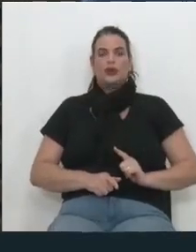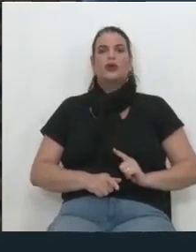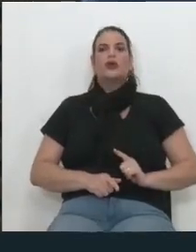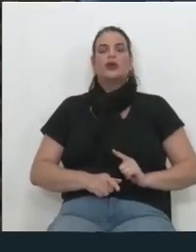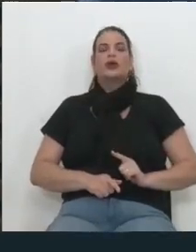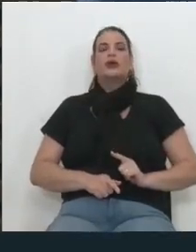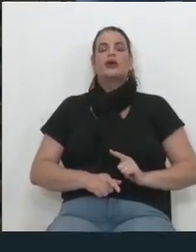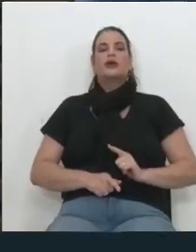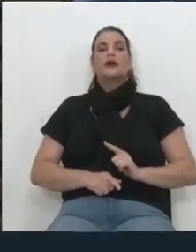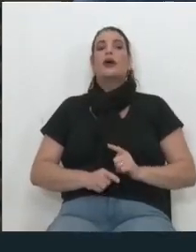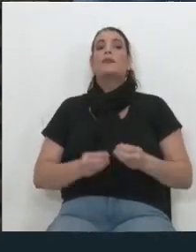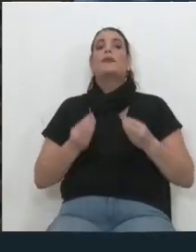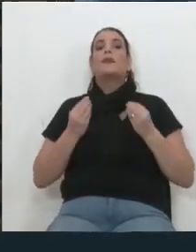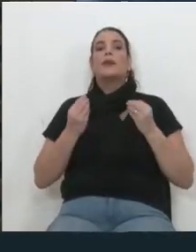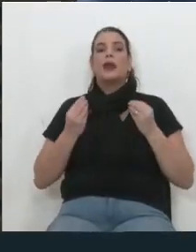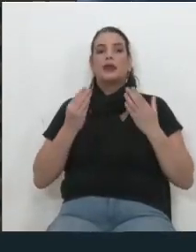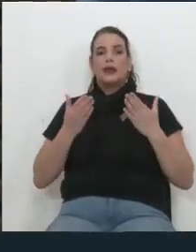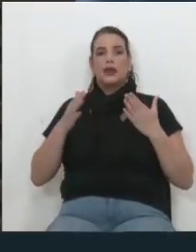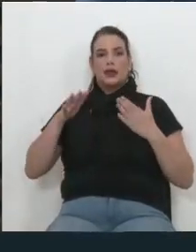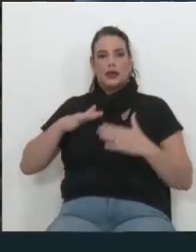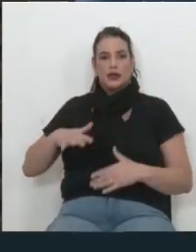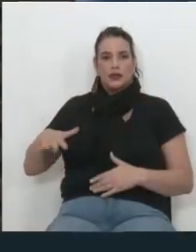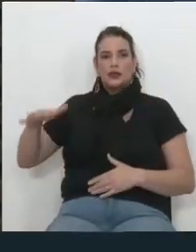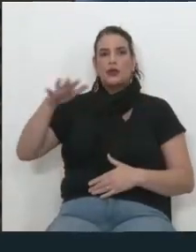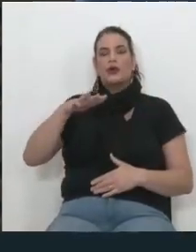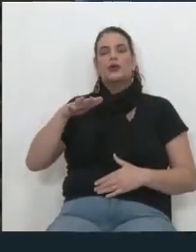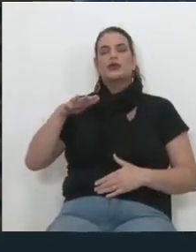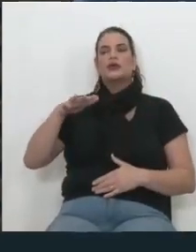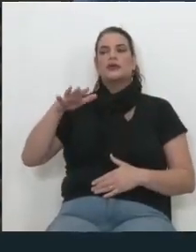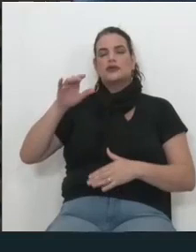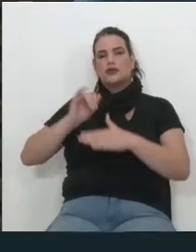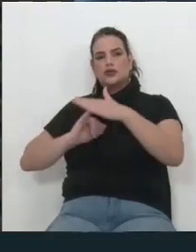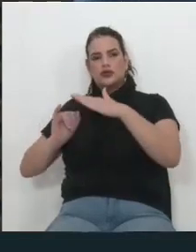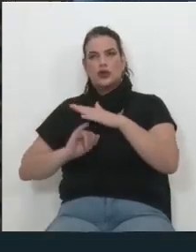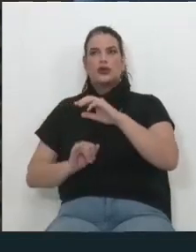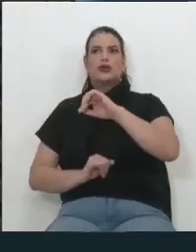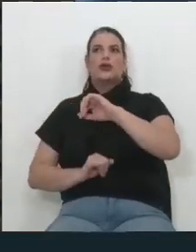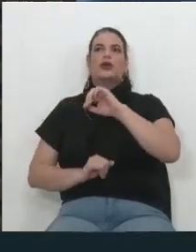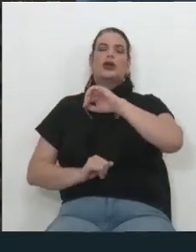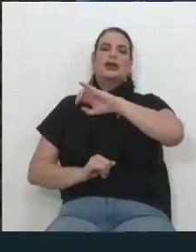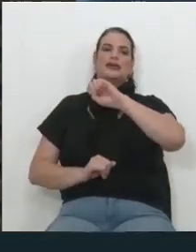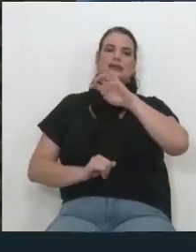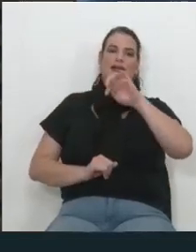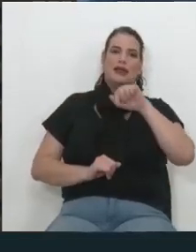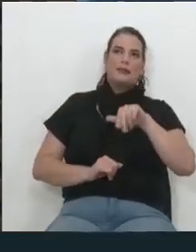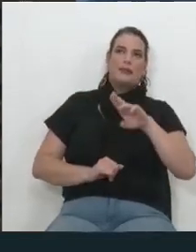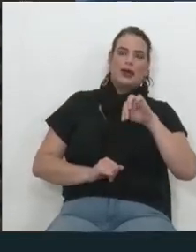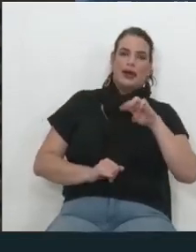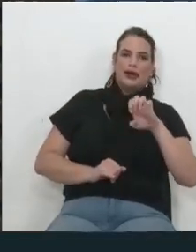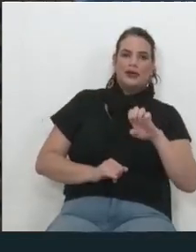essas instituições, o Estela Maris, o JJM, são